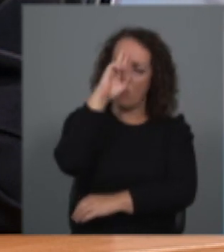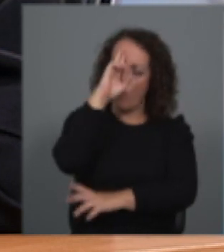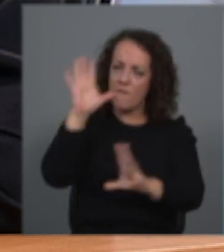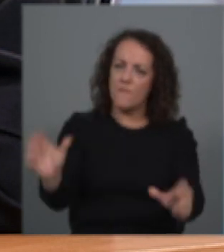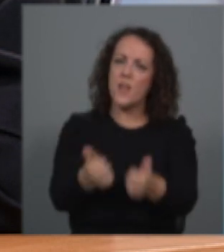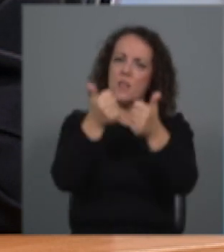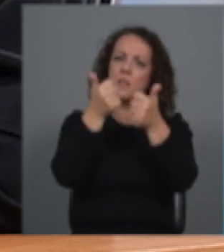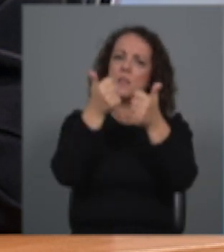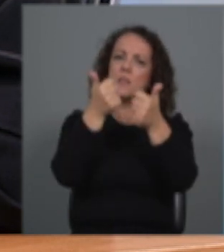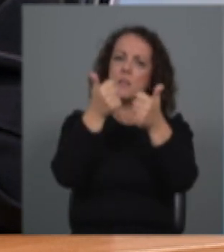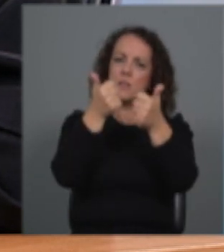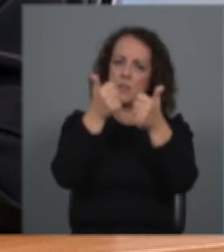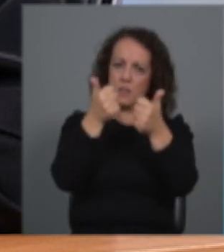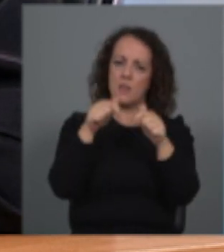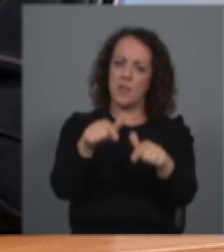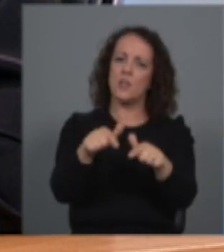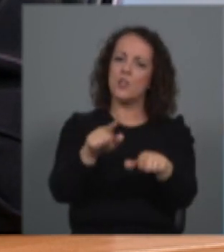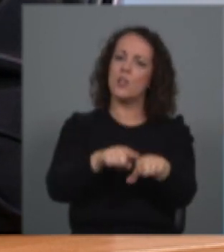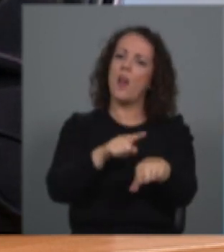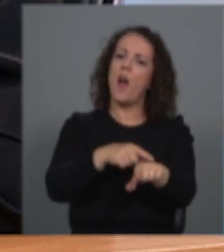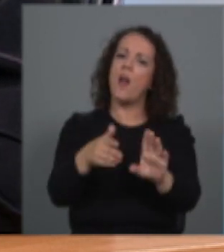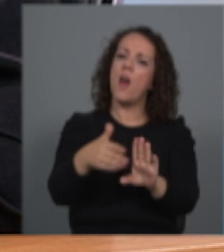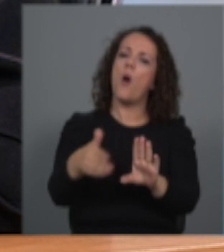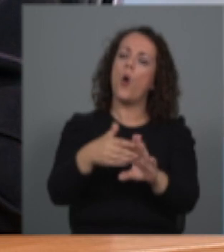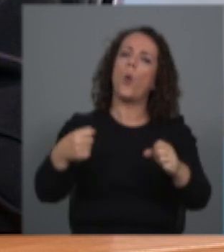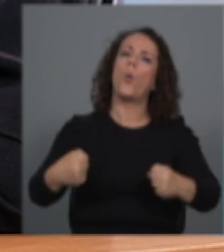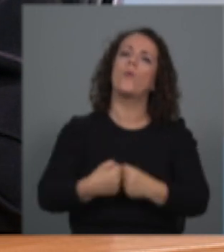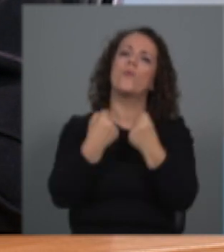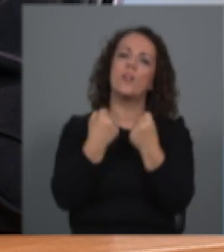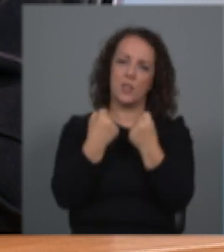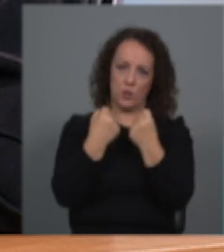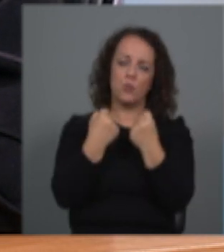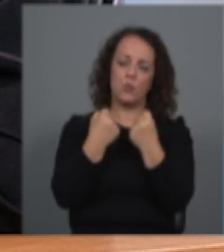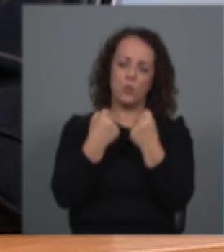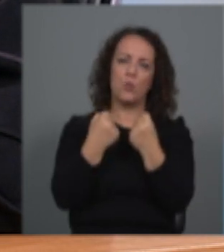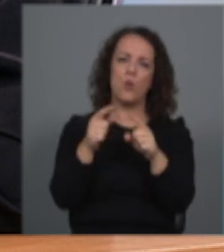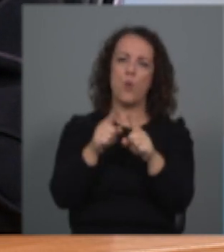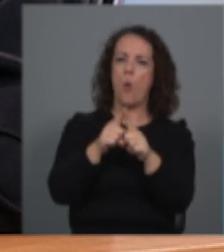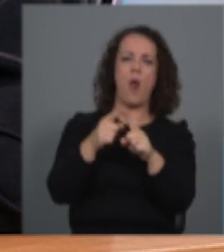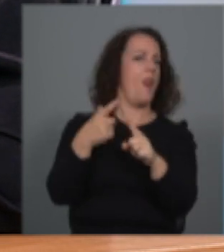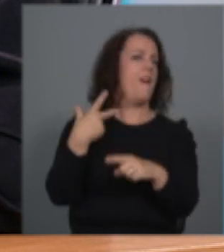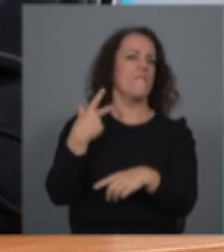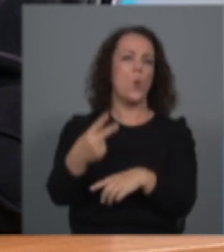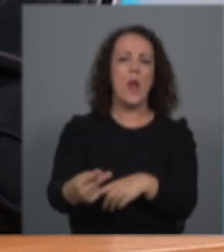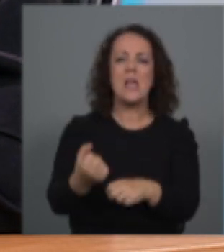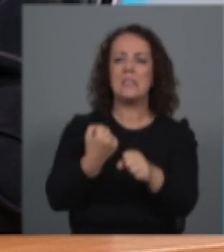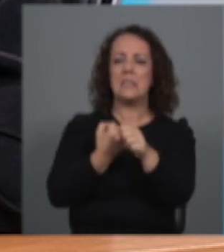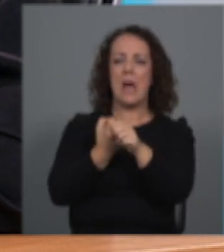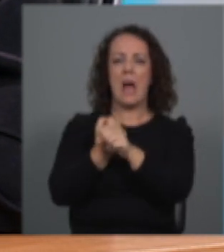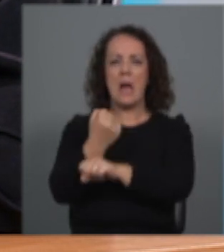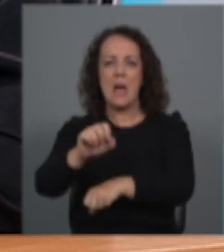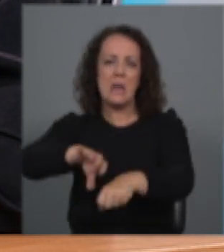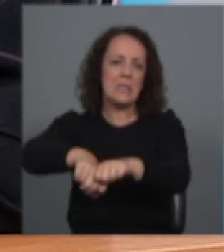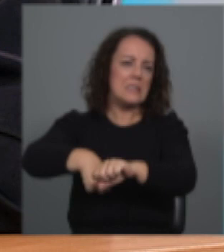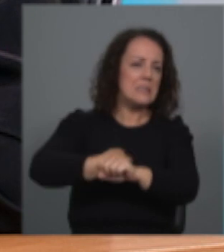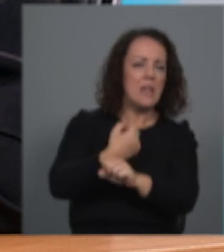este momento de conflito, não com outra violência, agressão, mas com uma